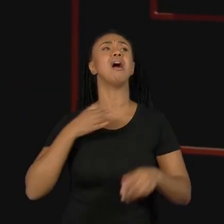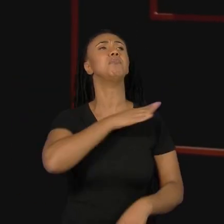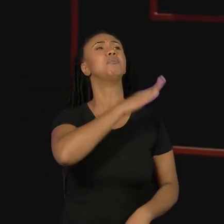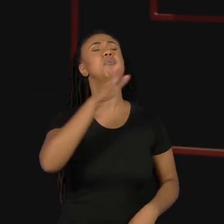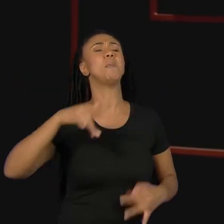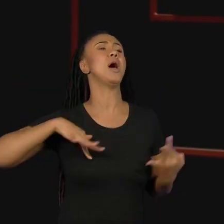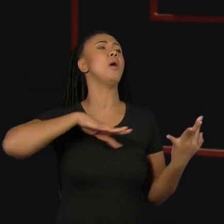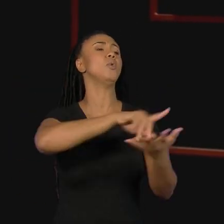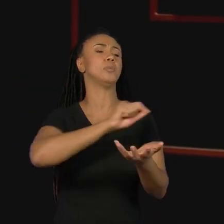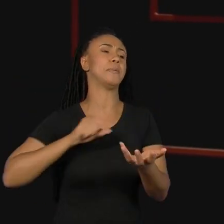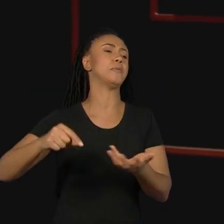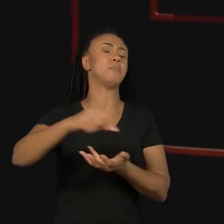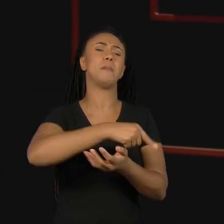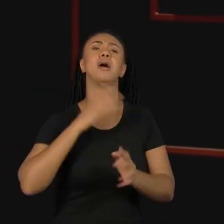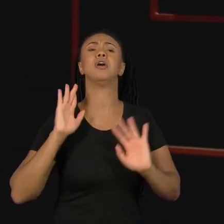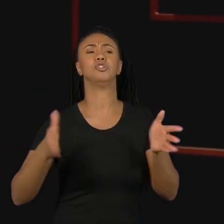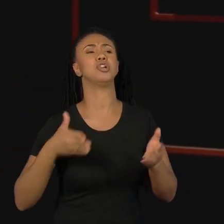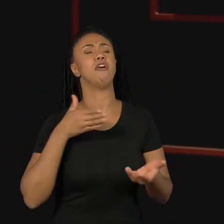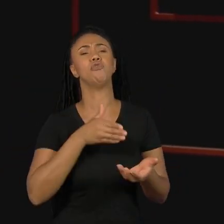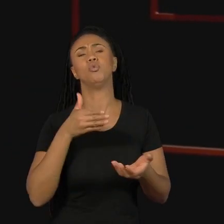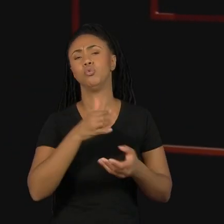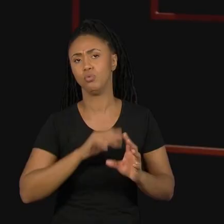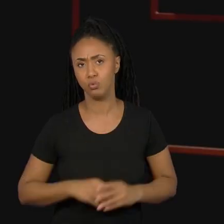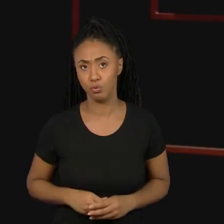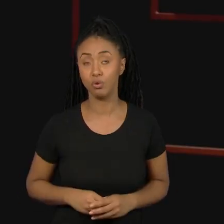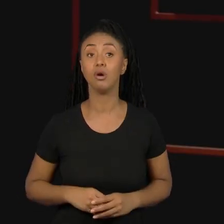mundo inteiro. Entende?